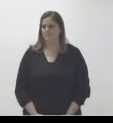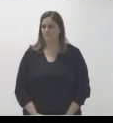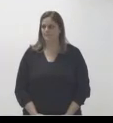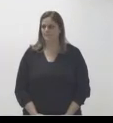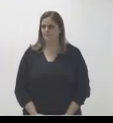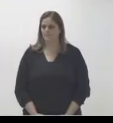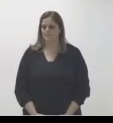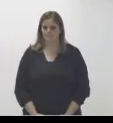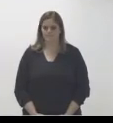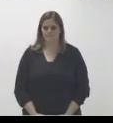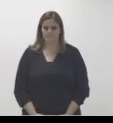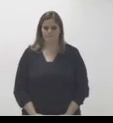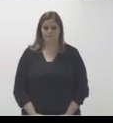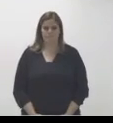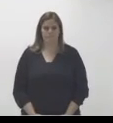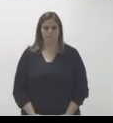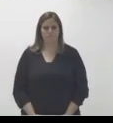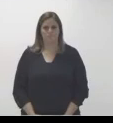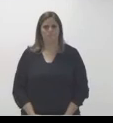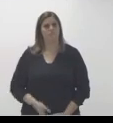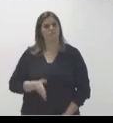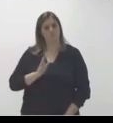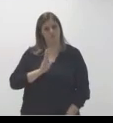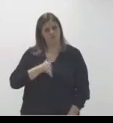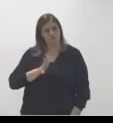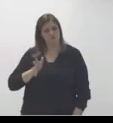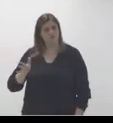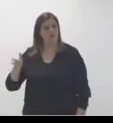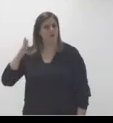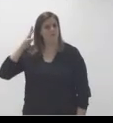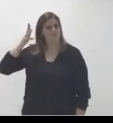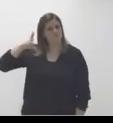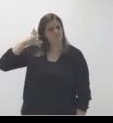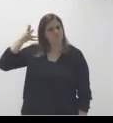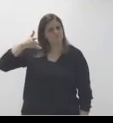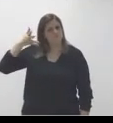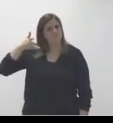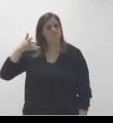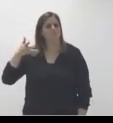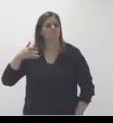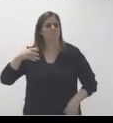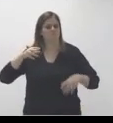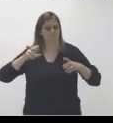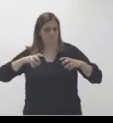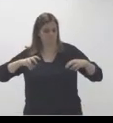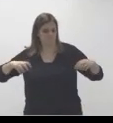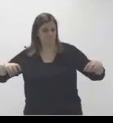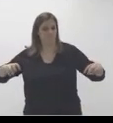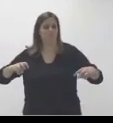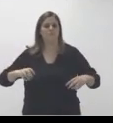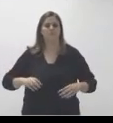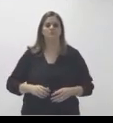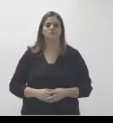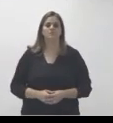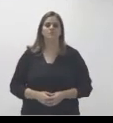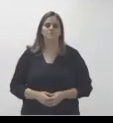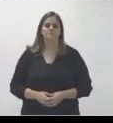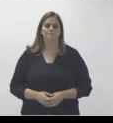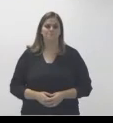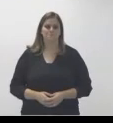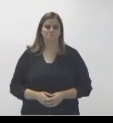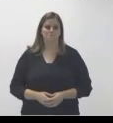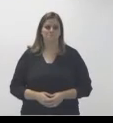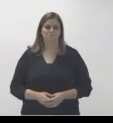após as falas dos integrantes da mesa é importante que a gente